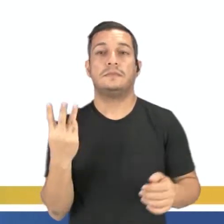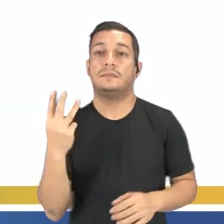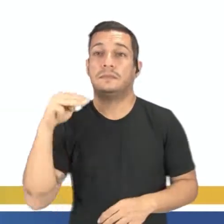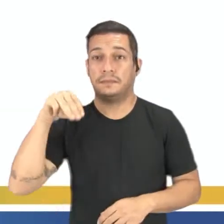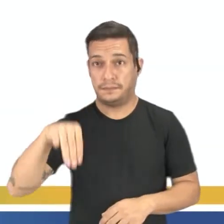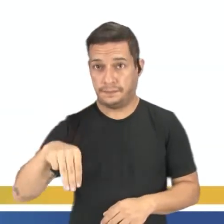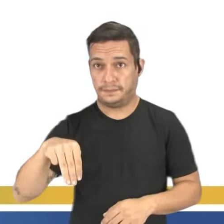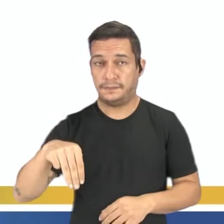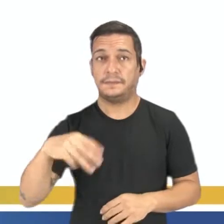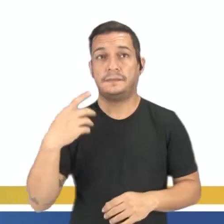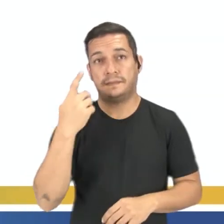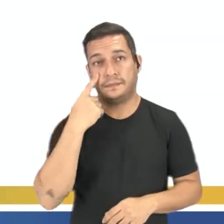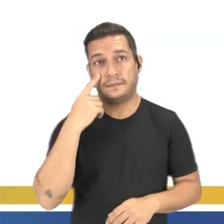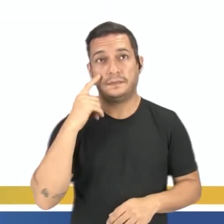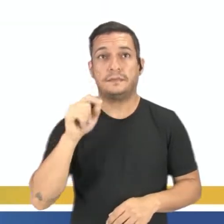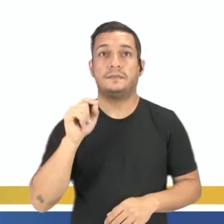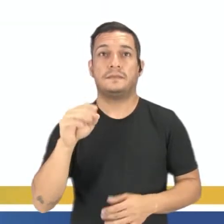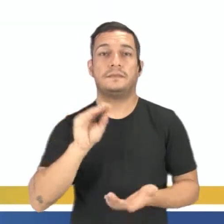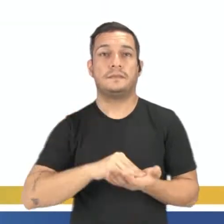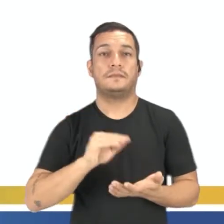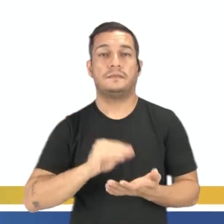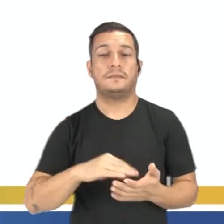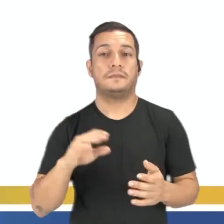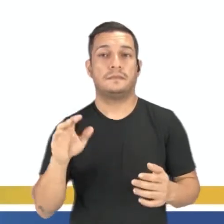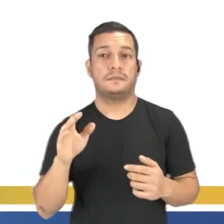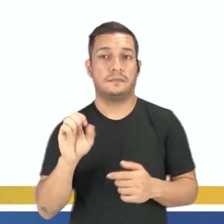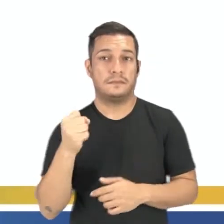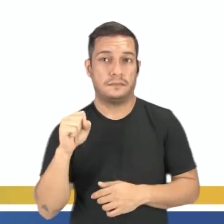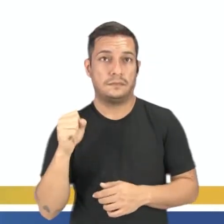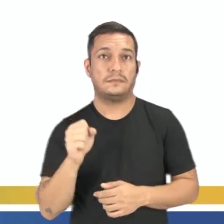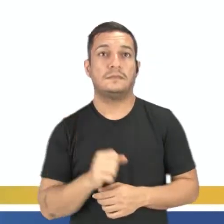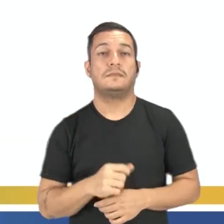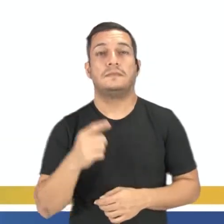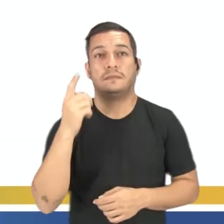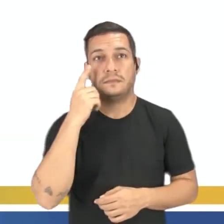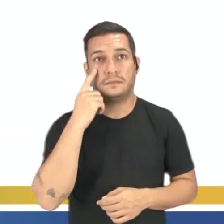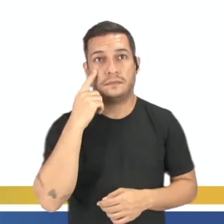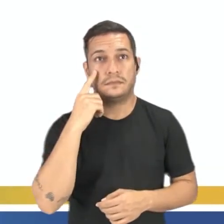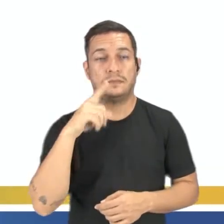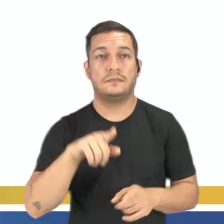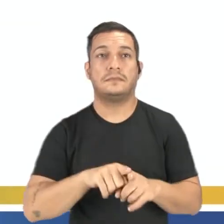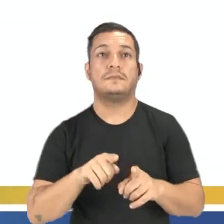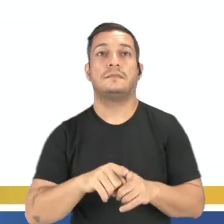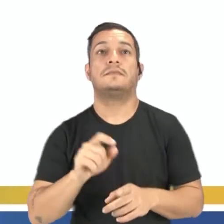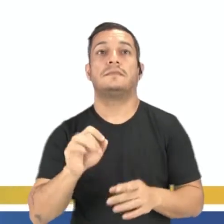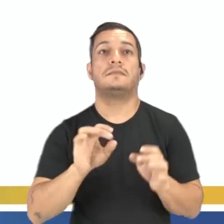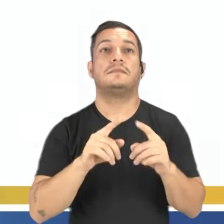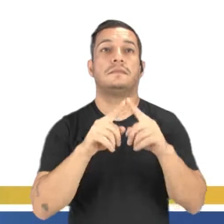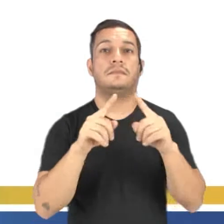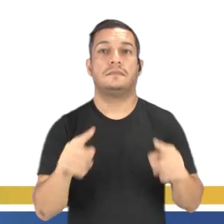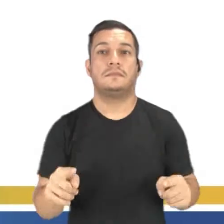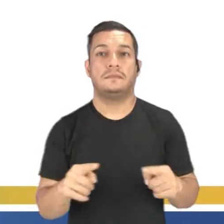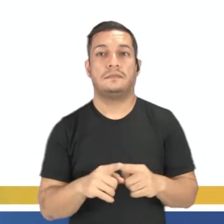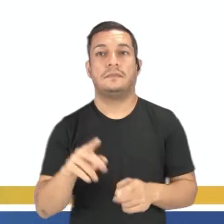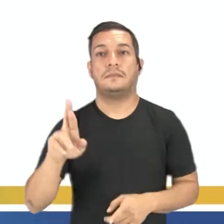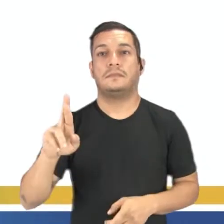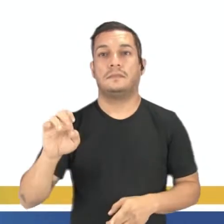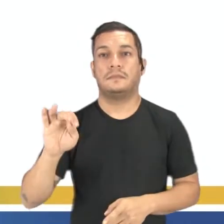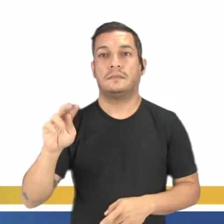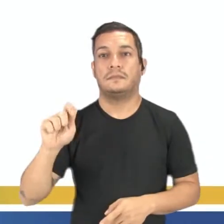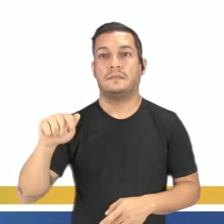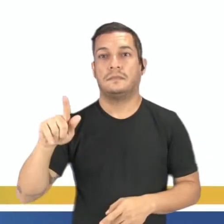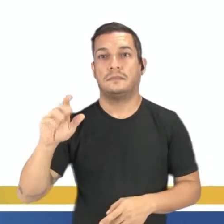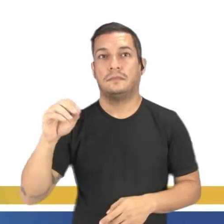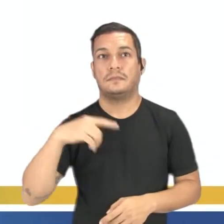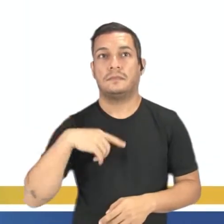3 metros, que é justamente o que falta aqui para 8. Observando, tenho assim um triângulo retângulo. Eu